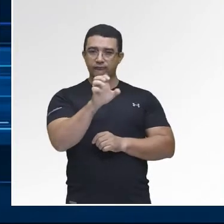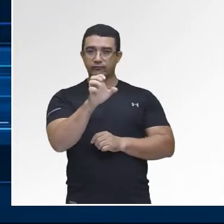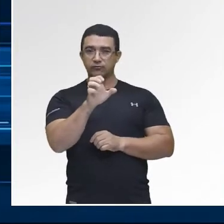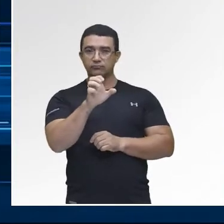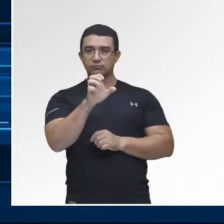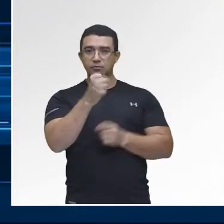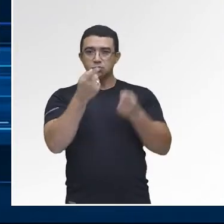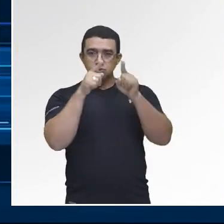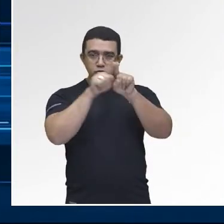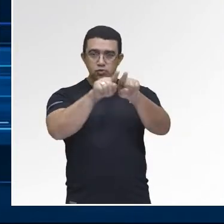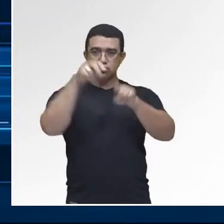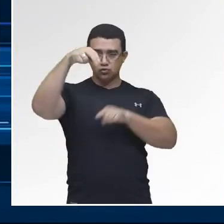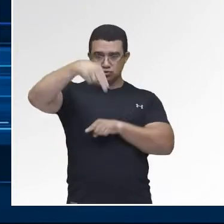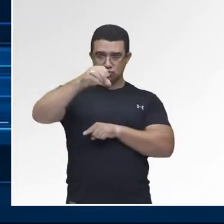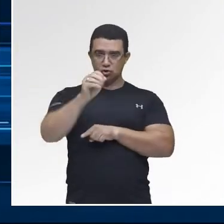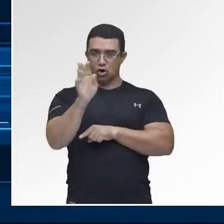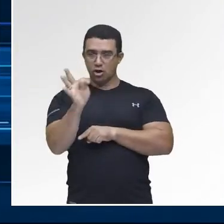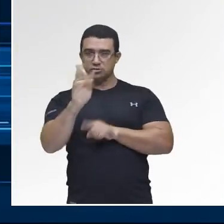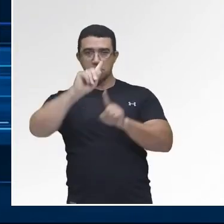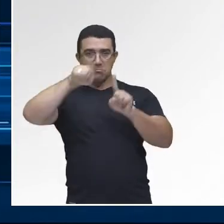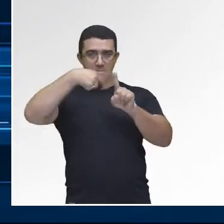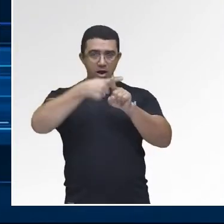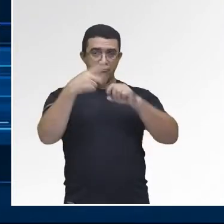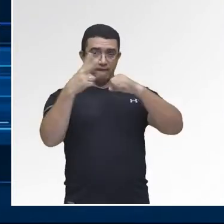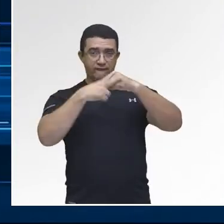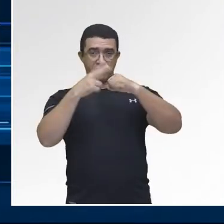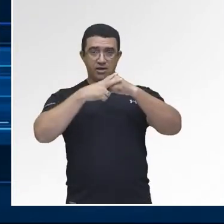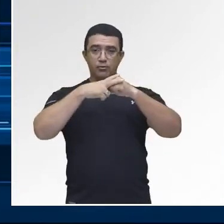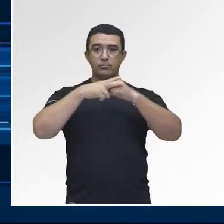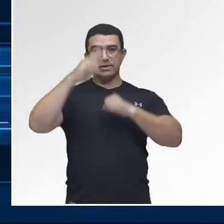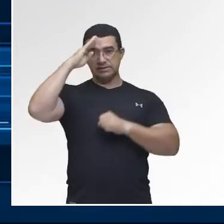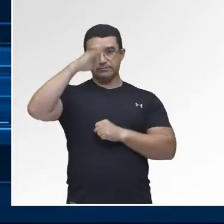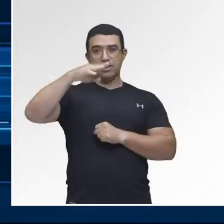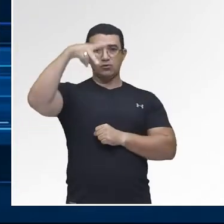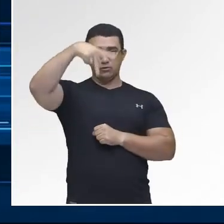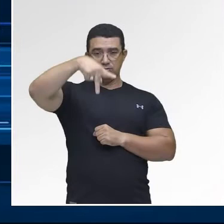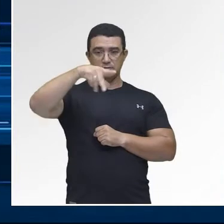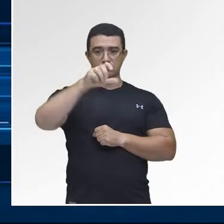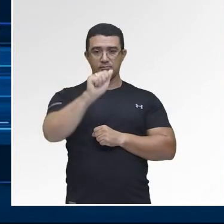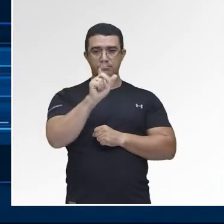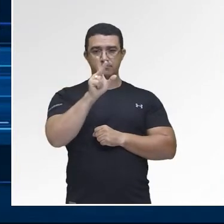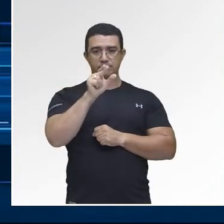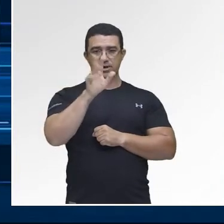verbo, mais o particípio do verbo principal.